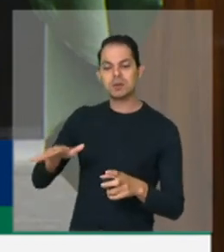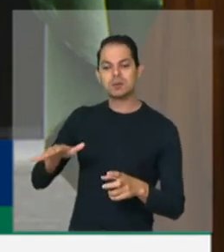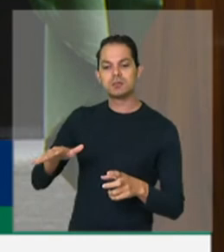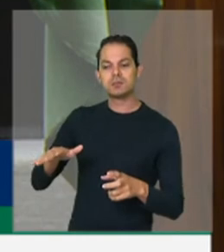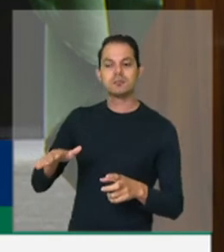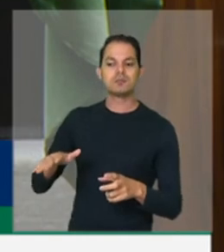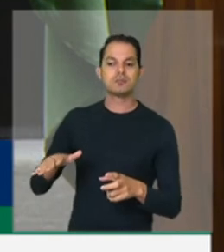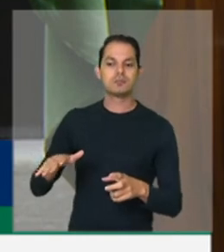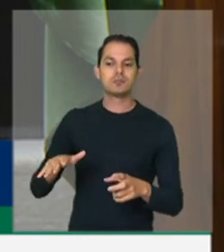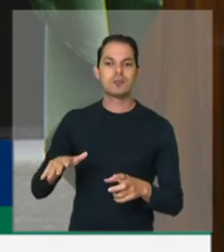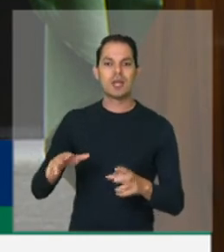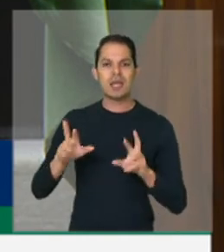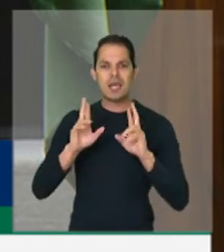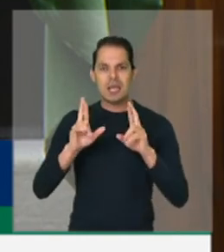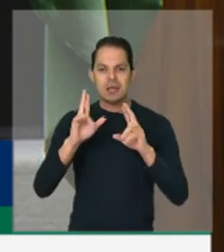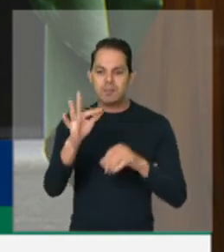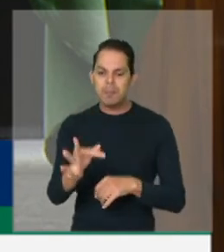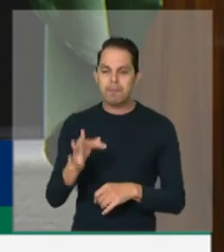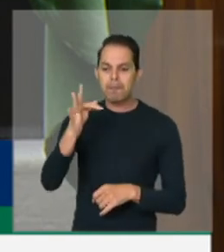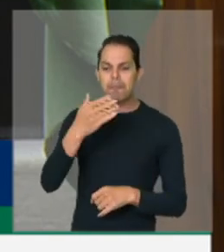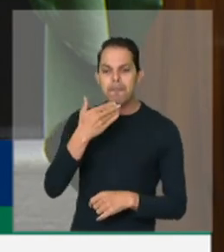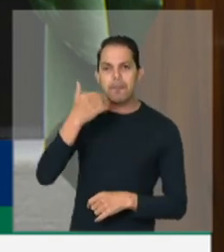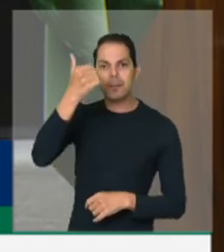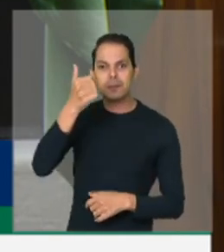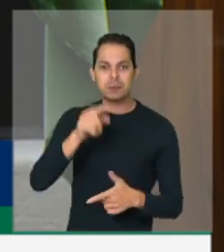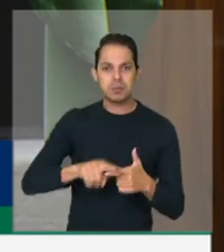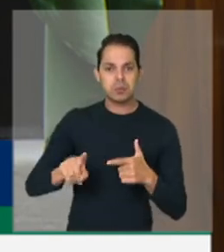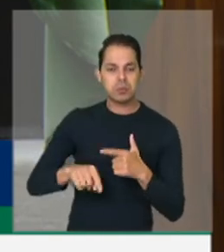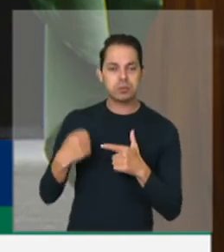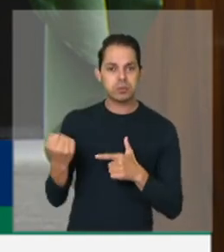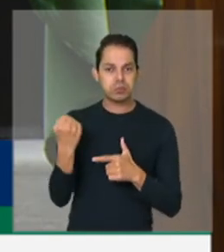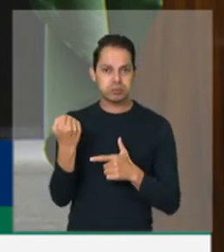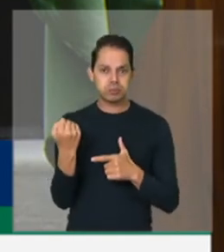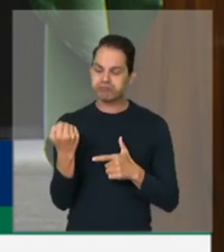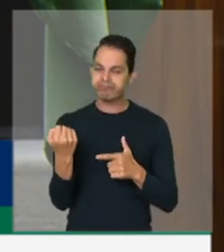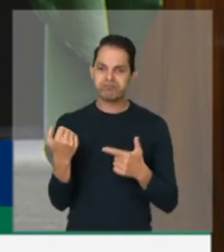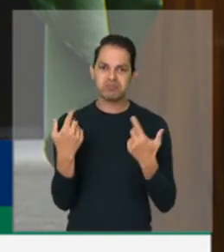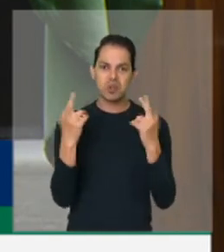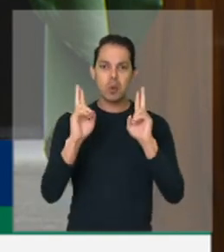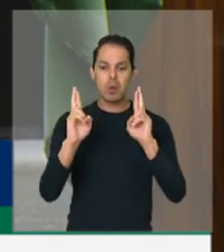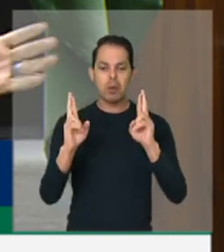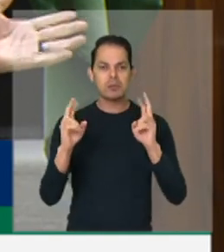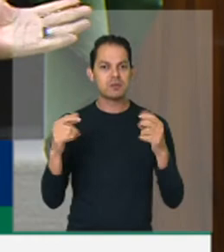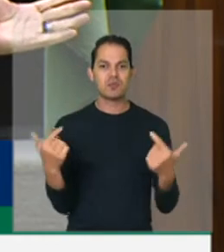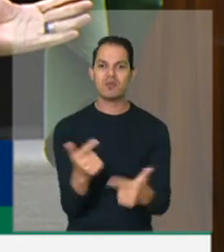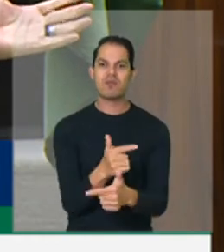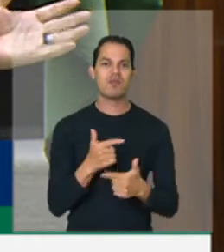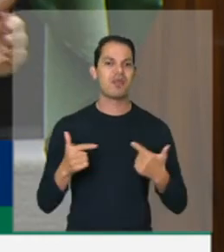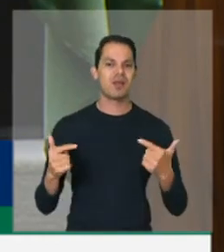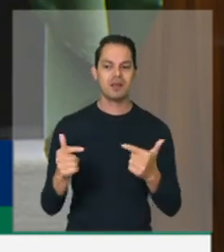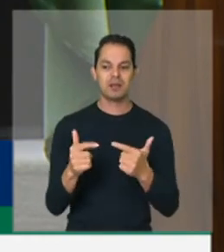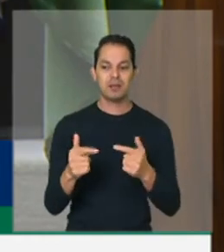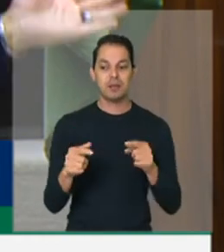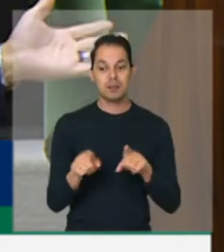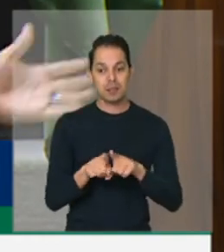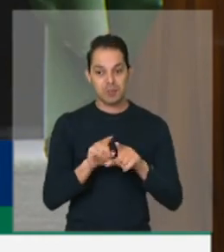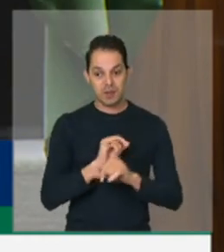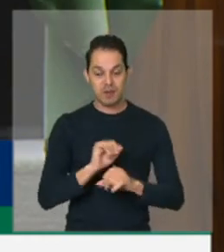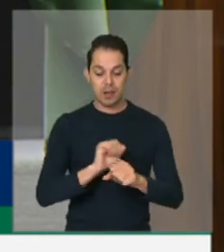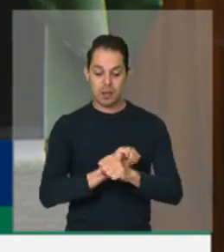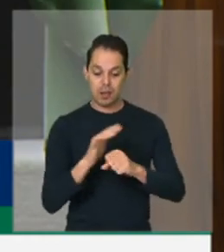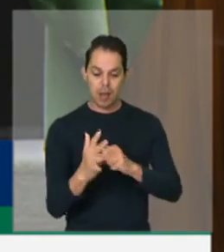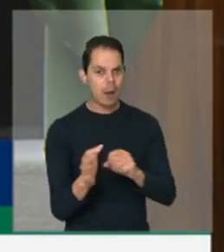não traz nenhuma esperança na crise após a crise da pandemia. Dizem que após a